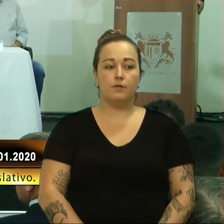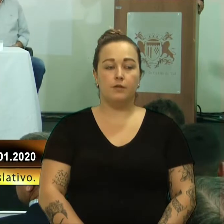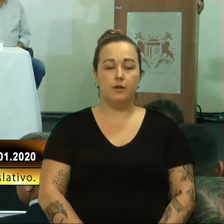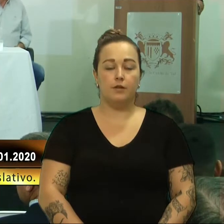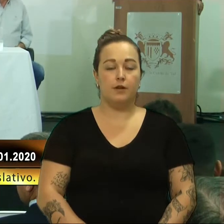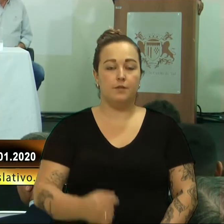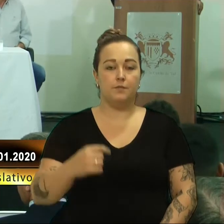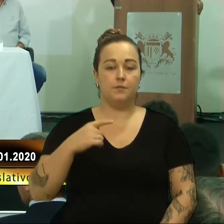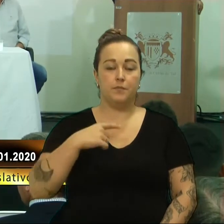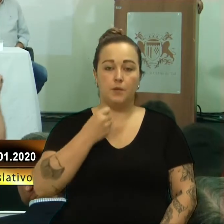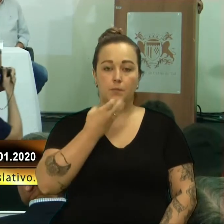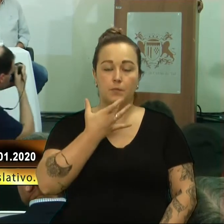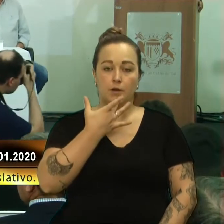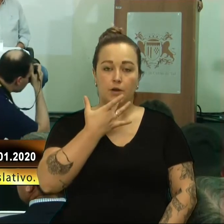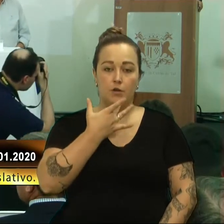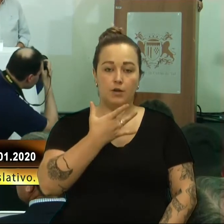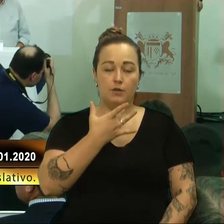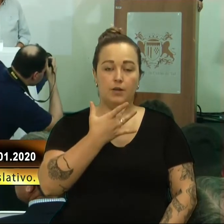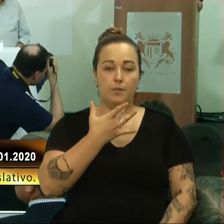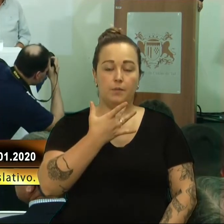Boa tarde a todos.